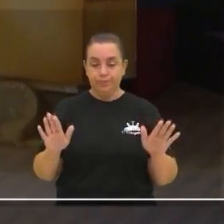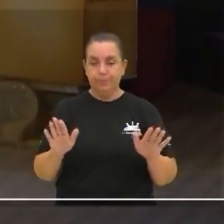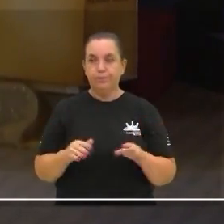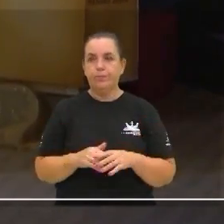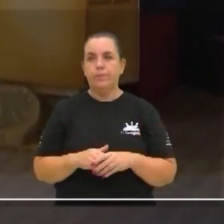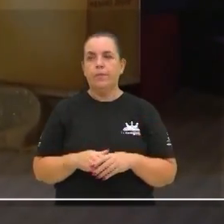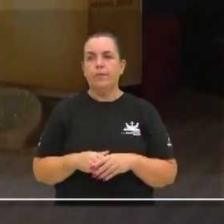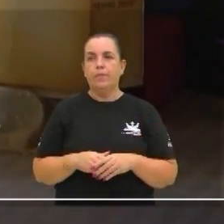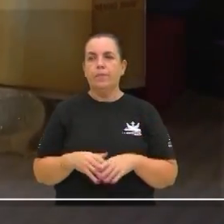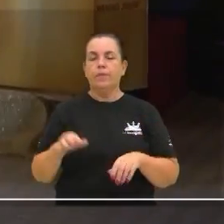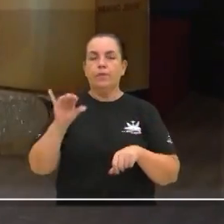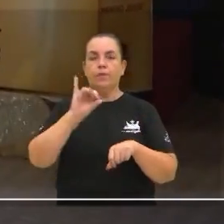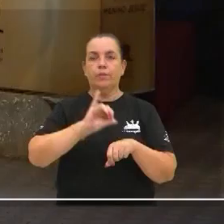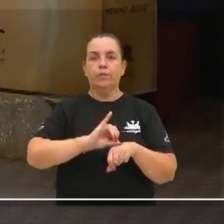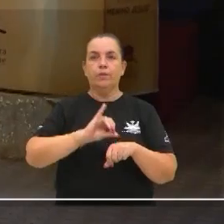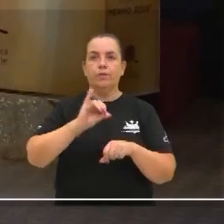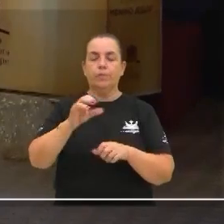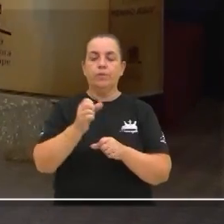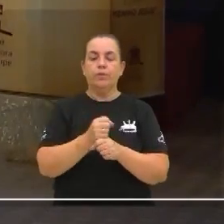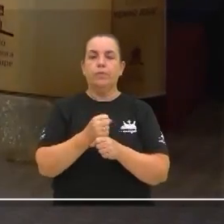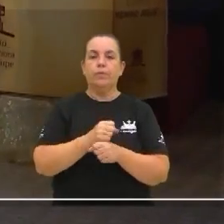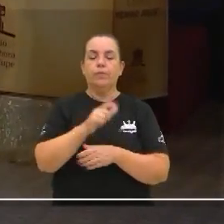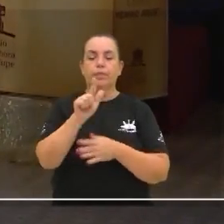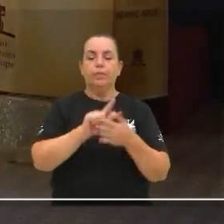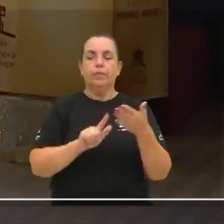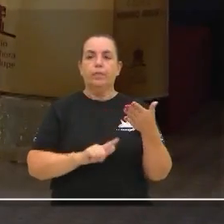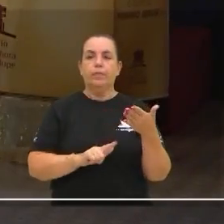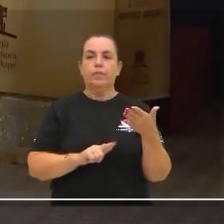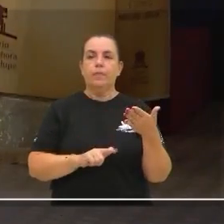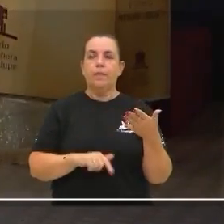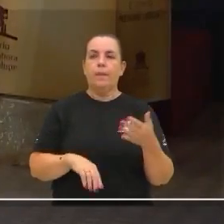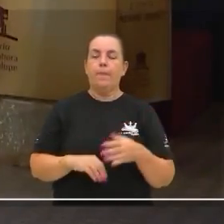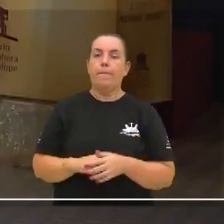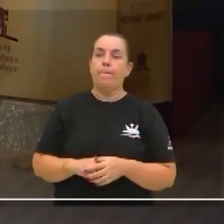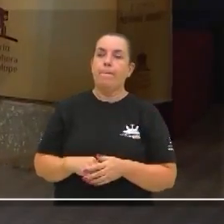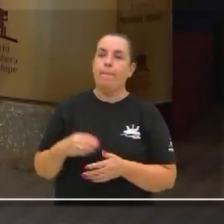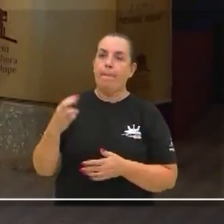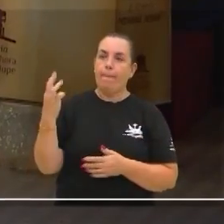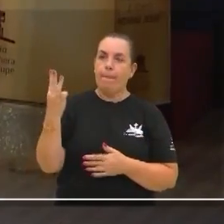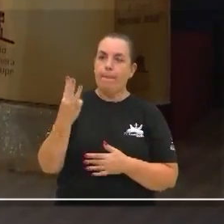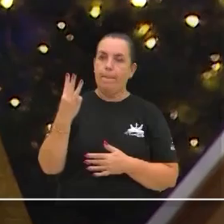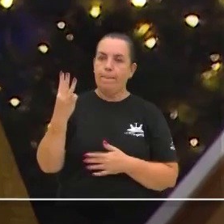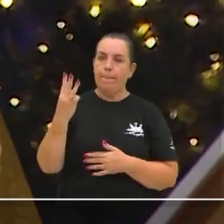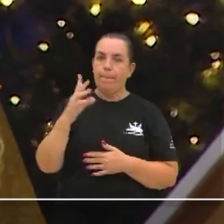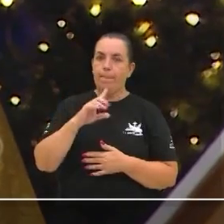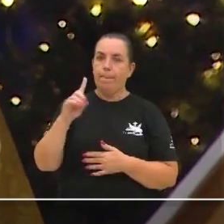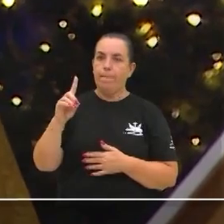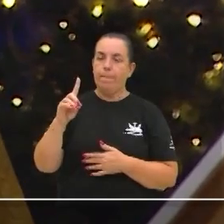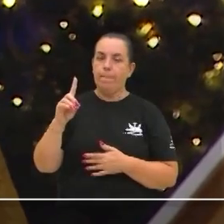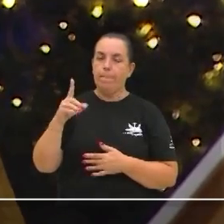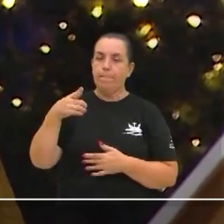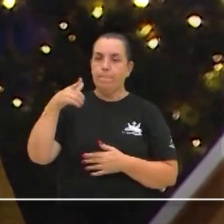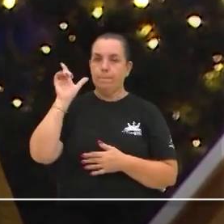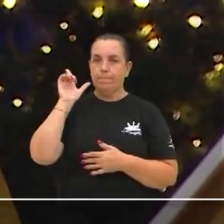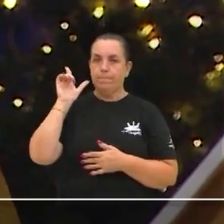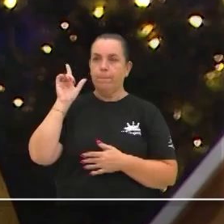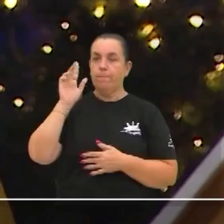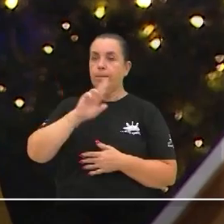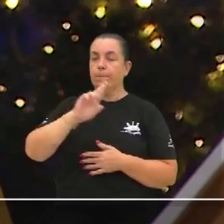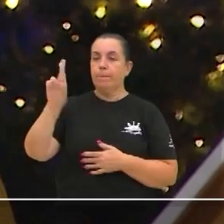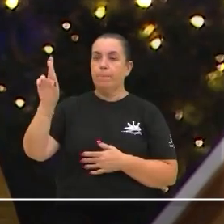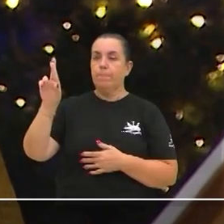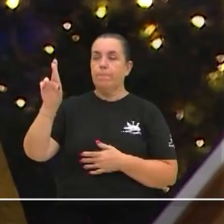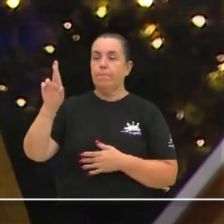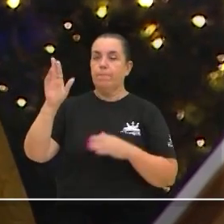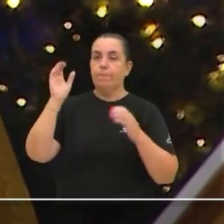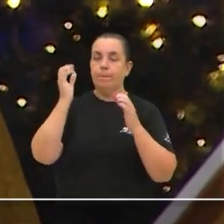O centro de todo o ano litúrgico é o tríduo do Senhor crucificado,